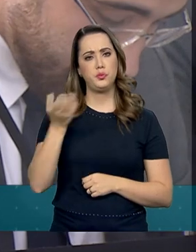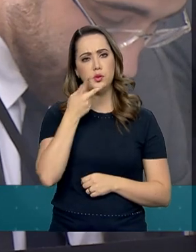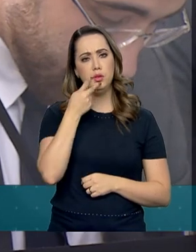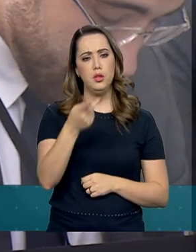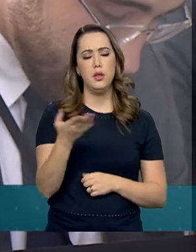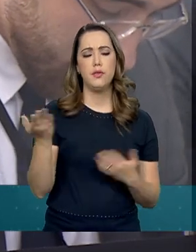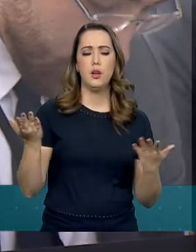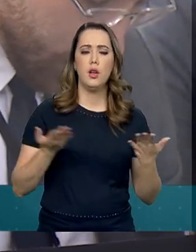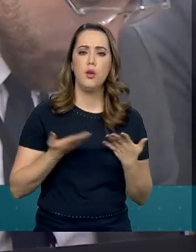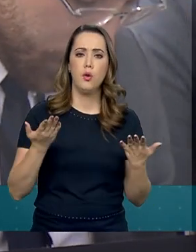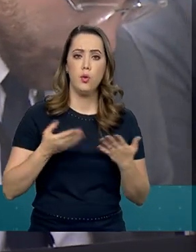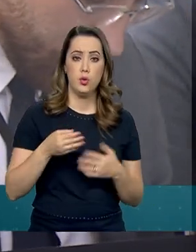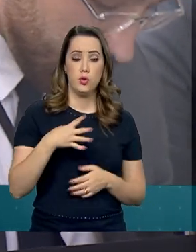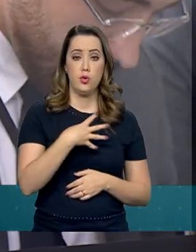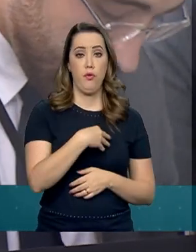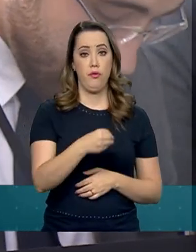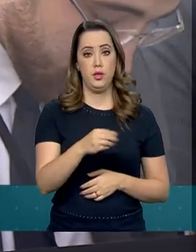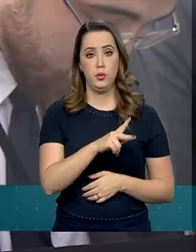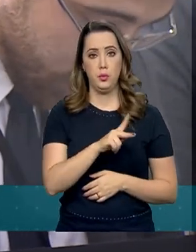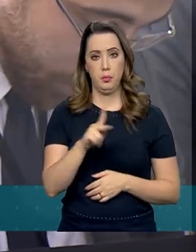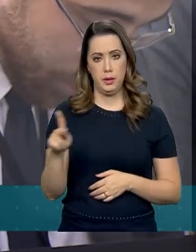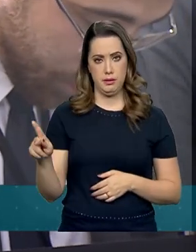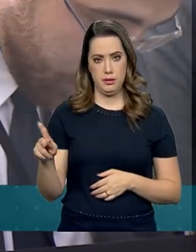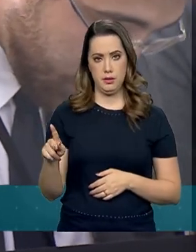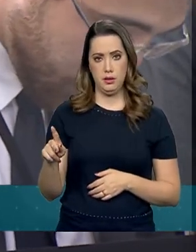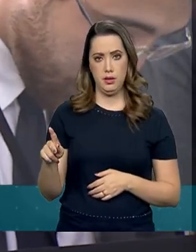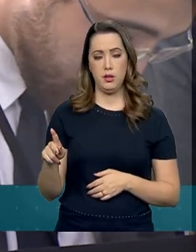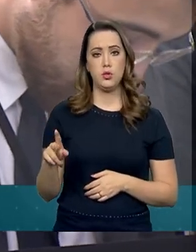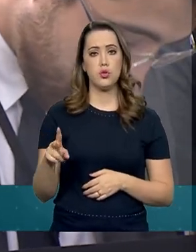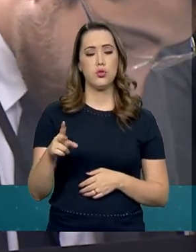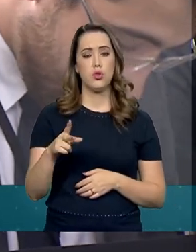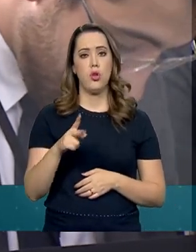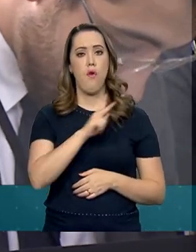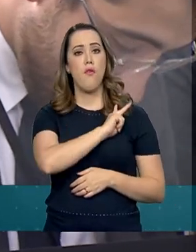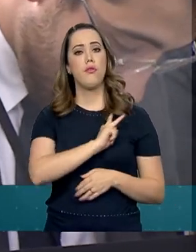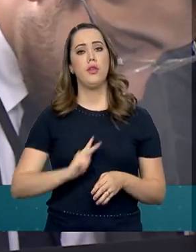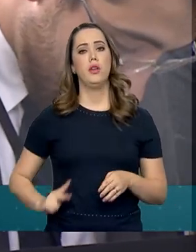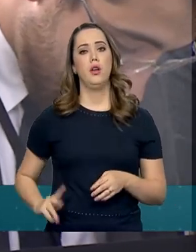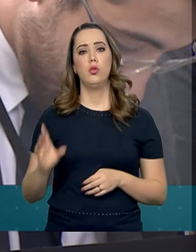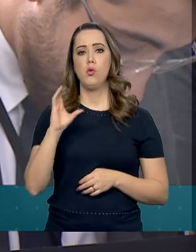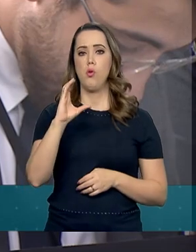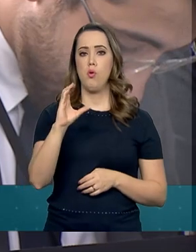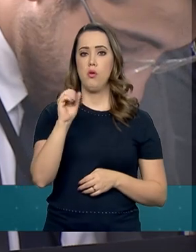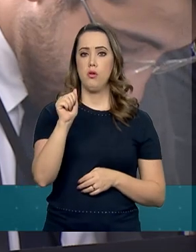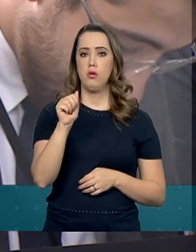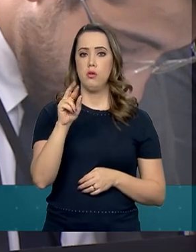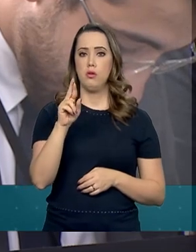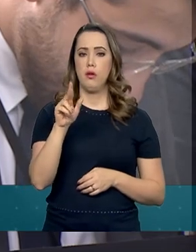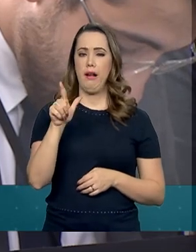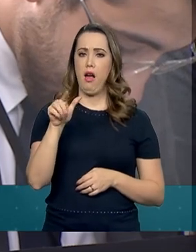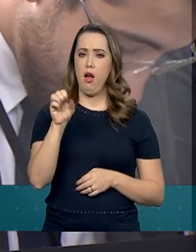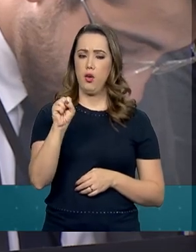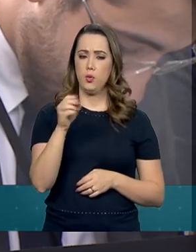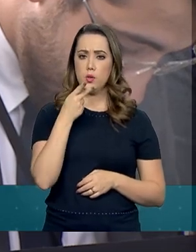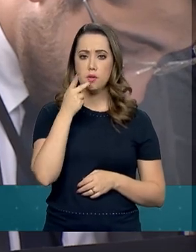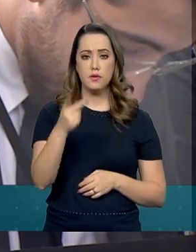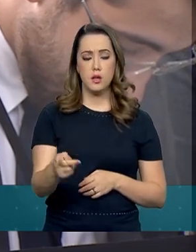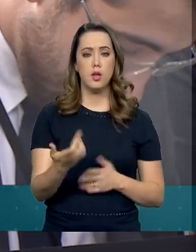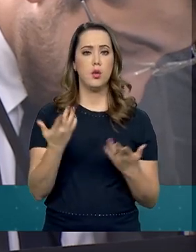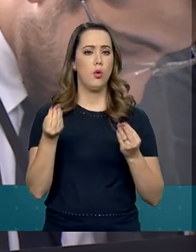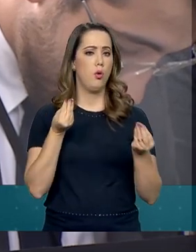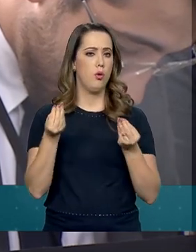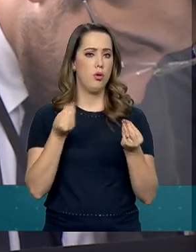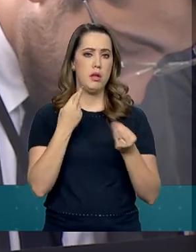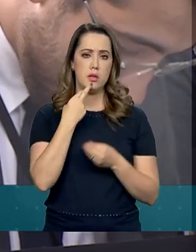hoje o filho do presidente vereador carlos bolsonaro fez um tuíte respondendo sobre a questão do piloto